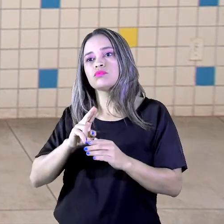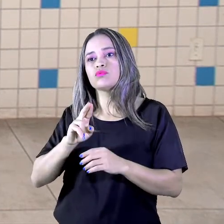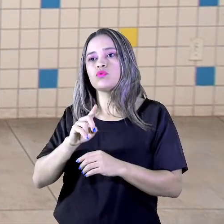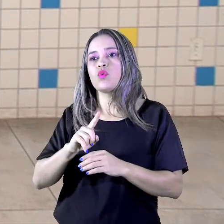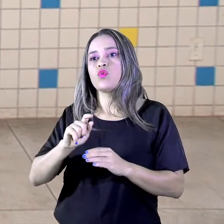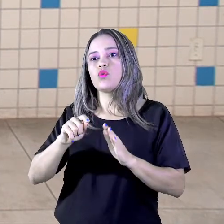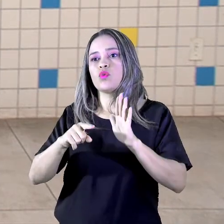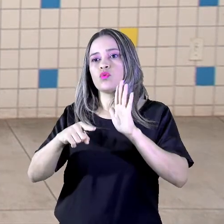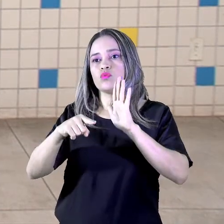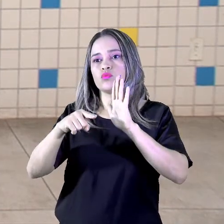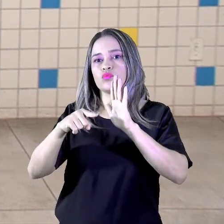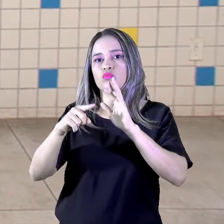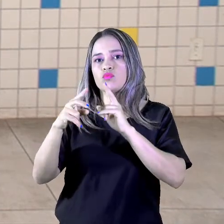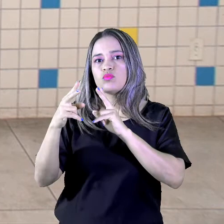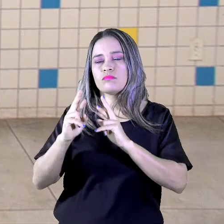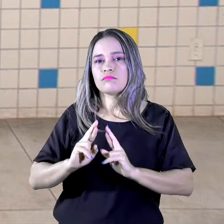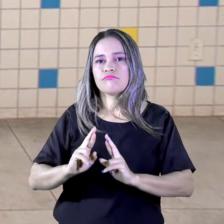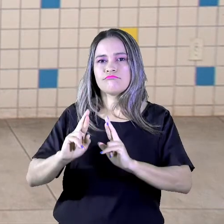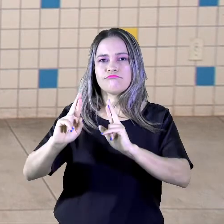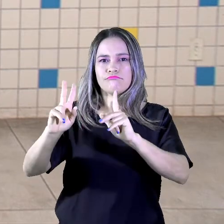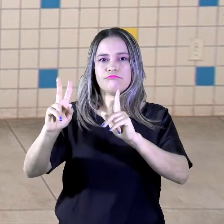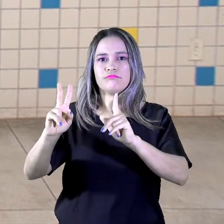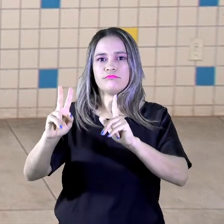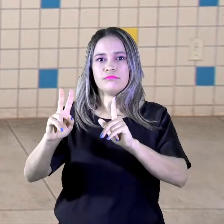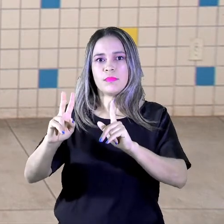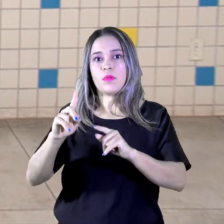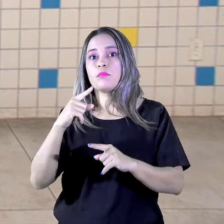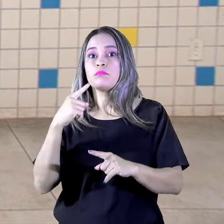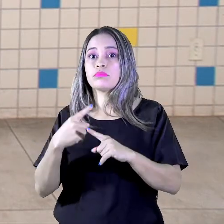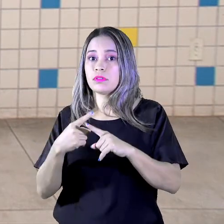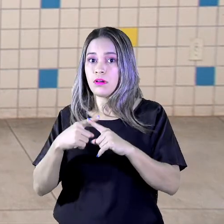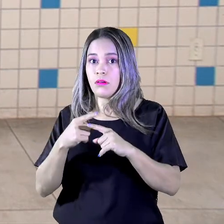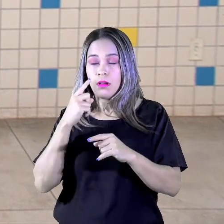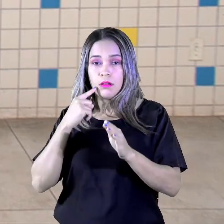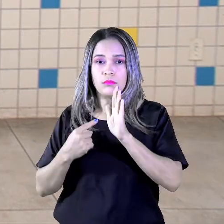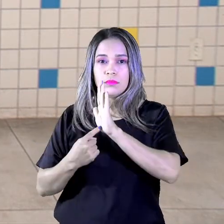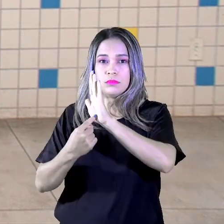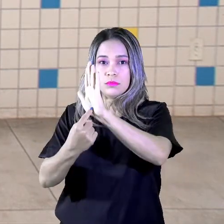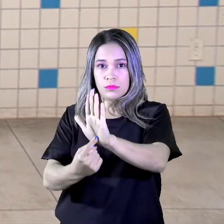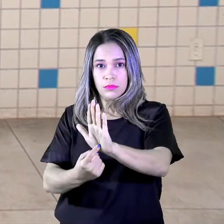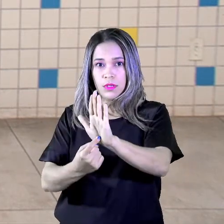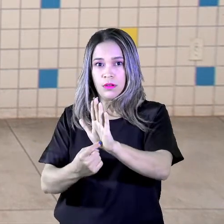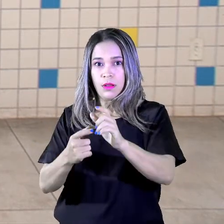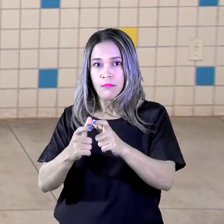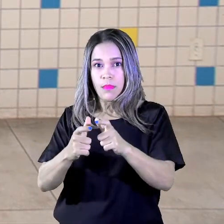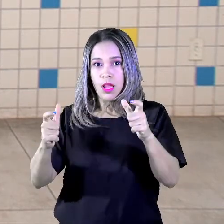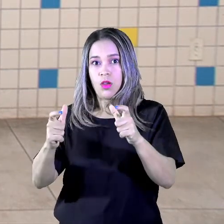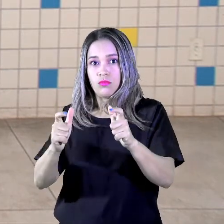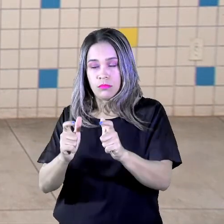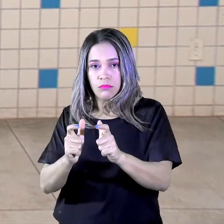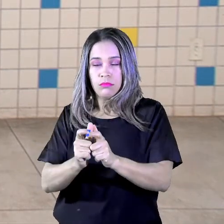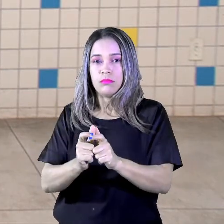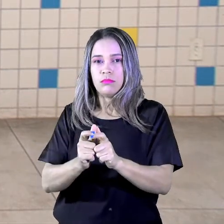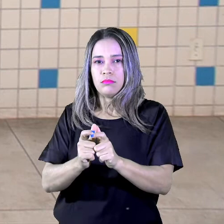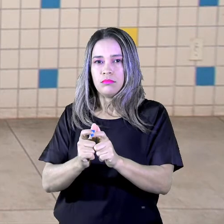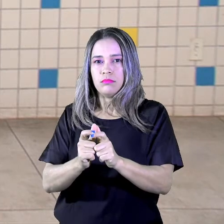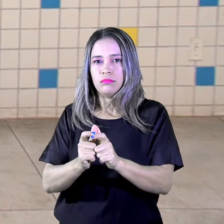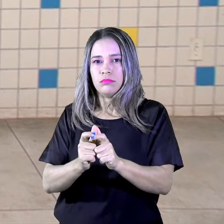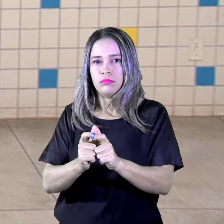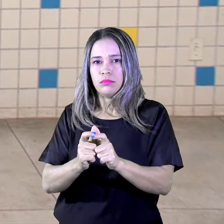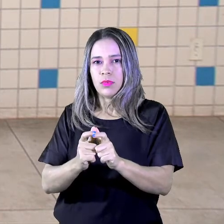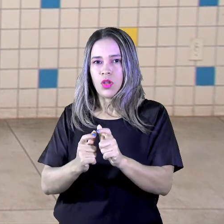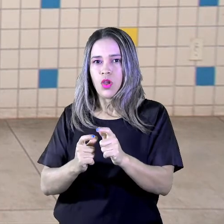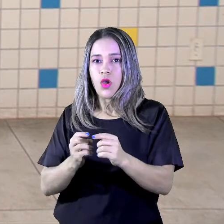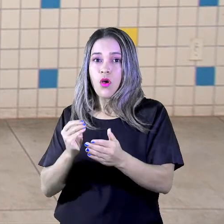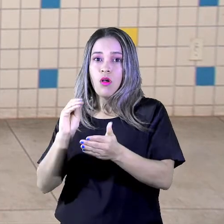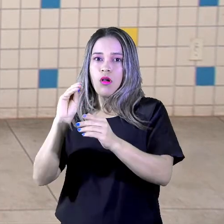invés de ser de igual. Por quê? Eu quero mostrar o que é maior, que é menor, tá? Eu coloquei aí que um meio